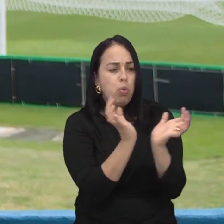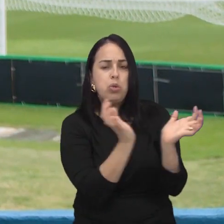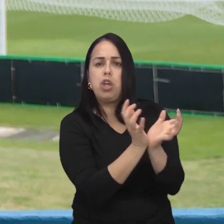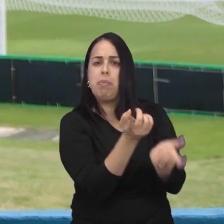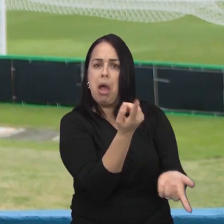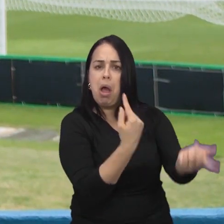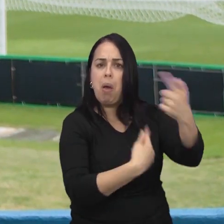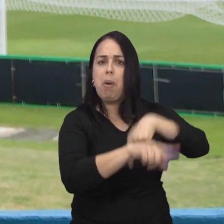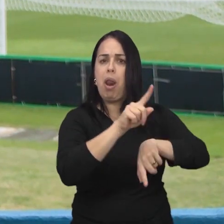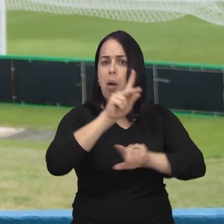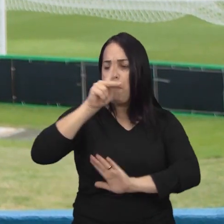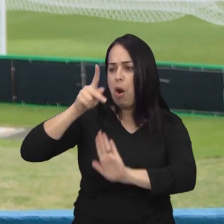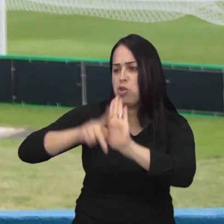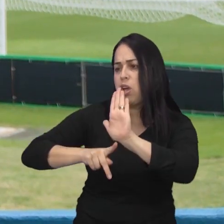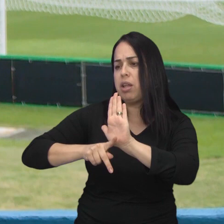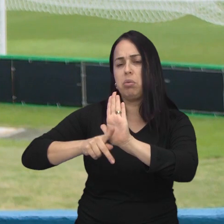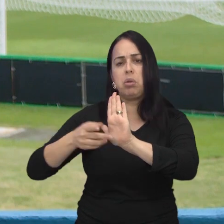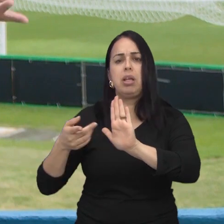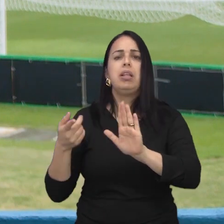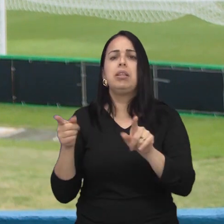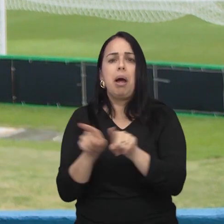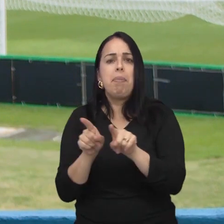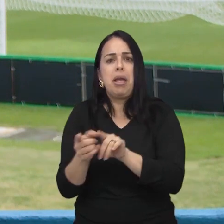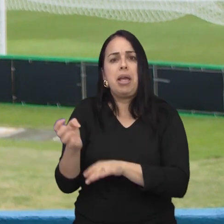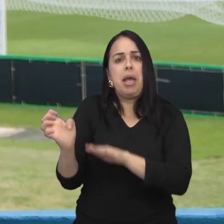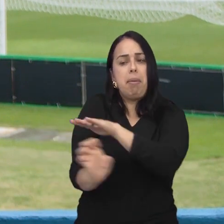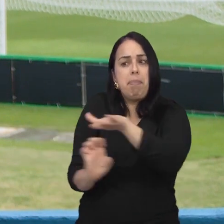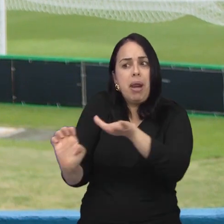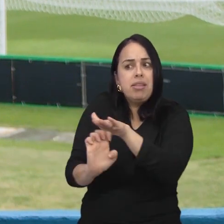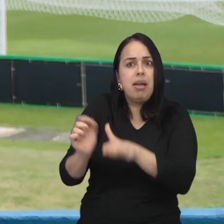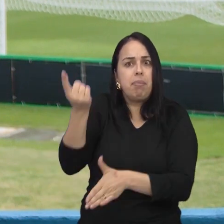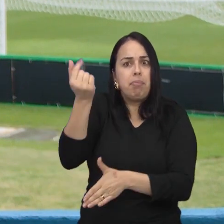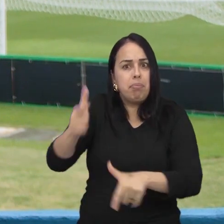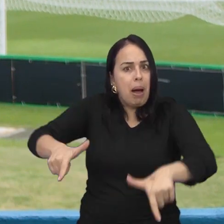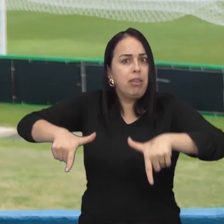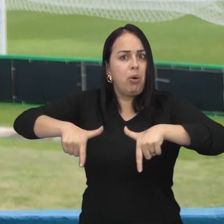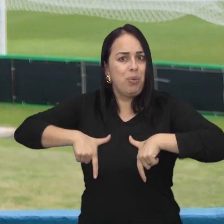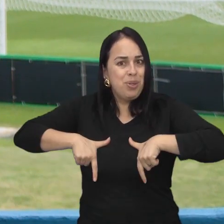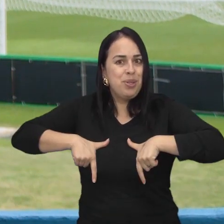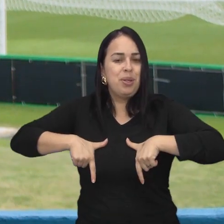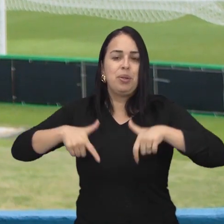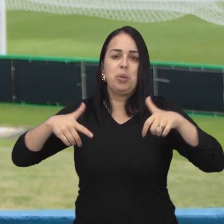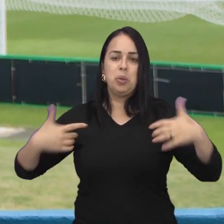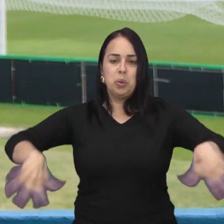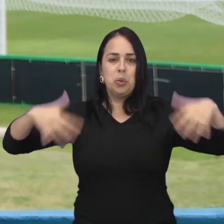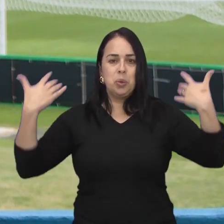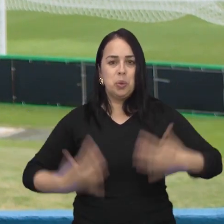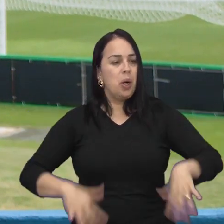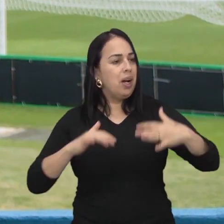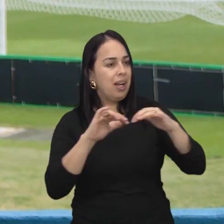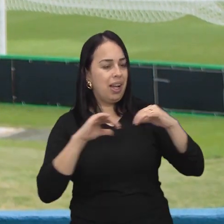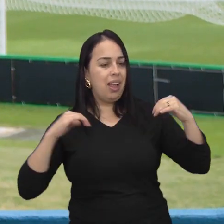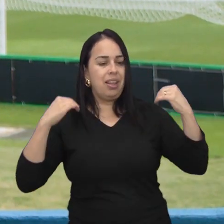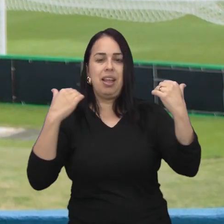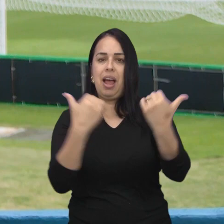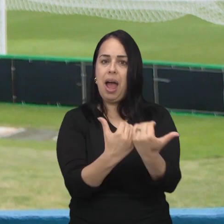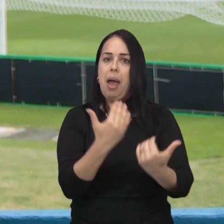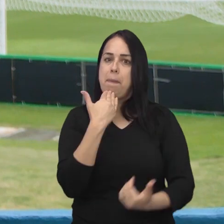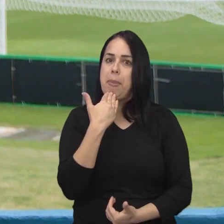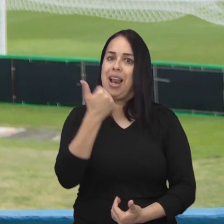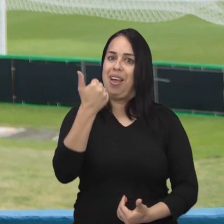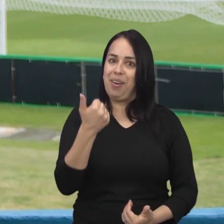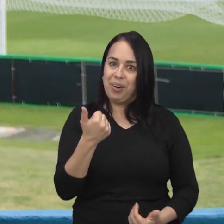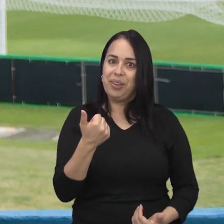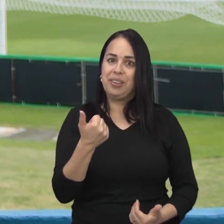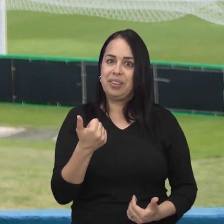aqui projeto sendo ampliado, mais empresas patrocinando. Então, assim, a gente tem a nossa casa, a possibilidade de